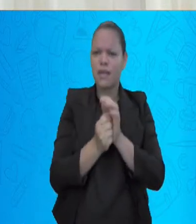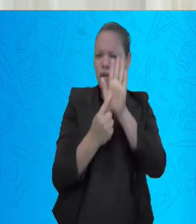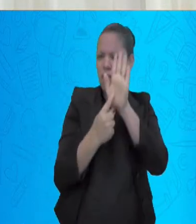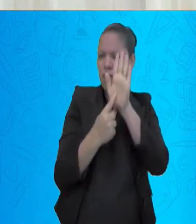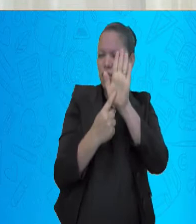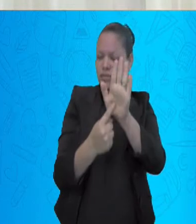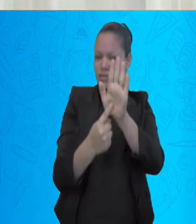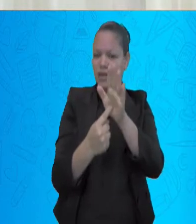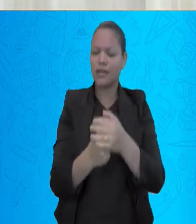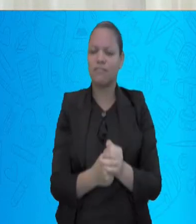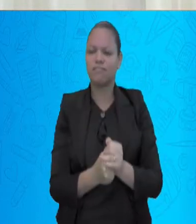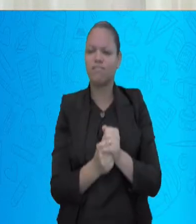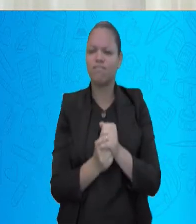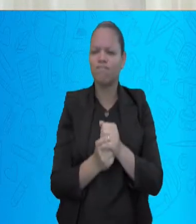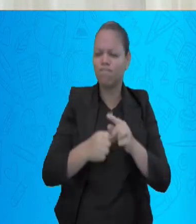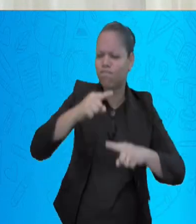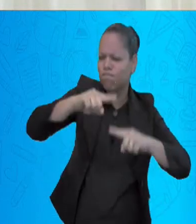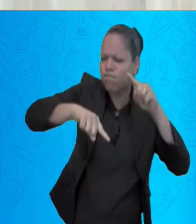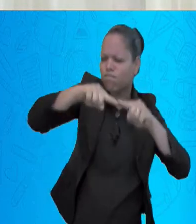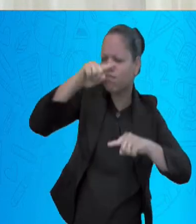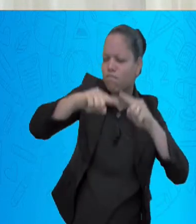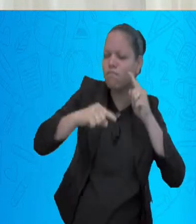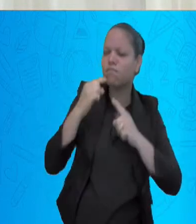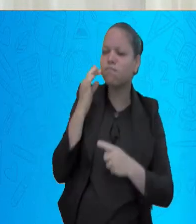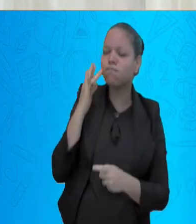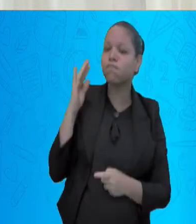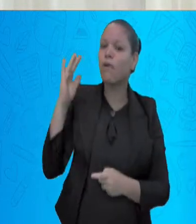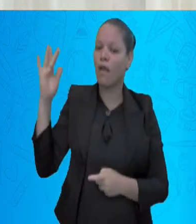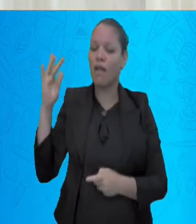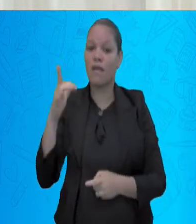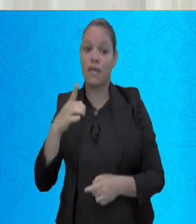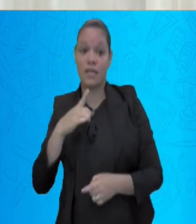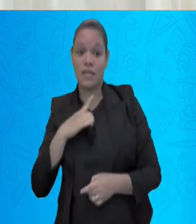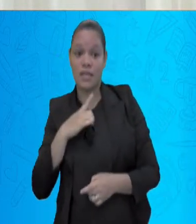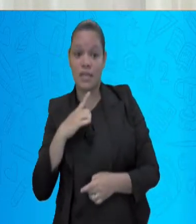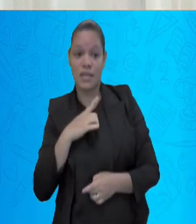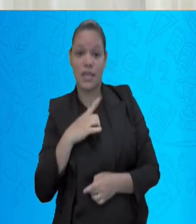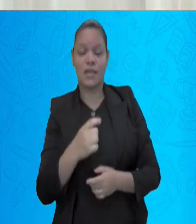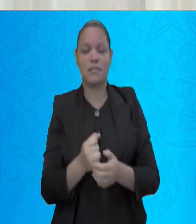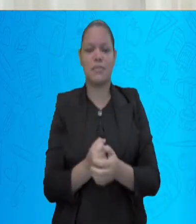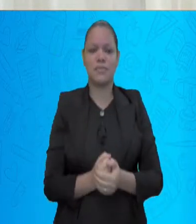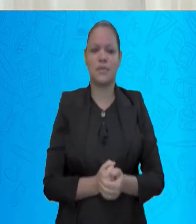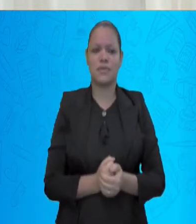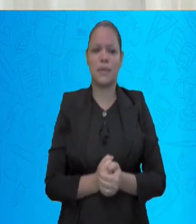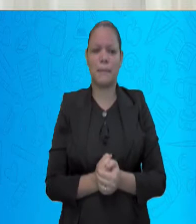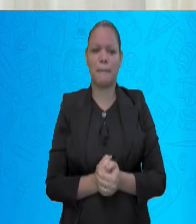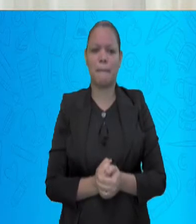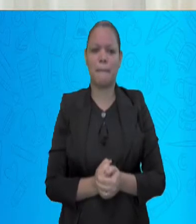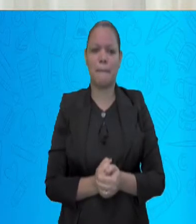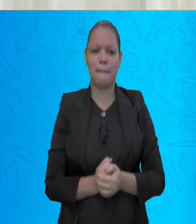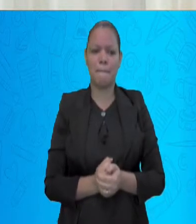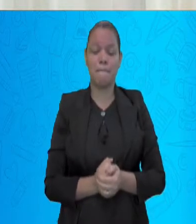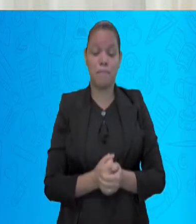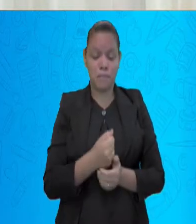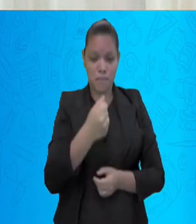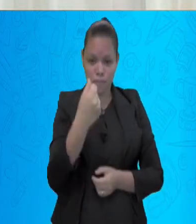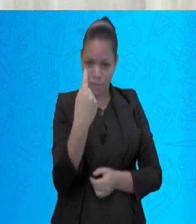somente 3 unidades e 4 dezenas.